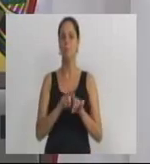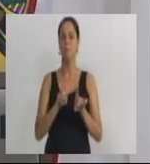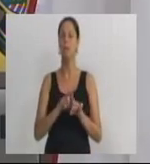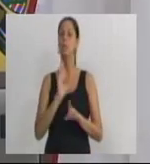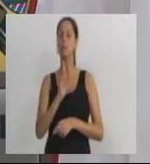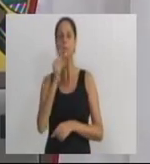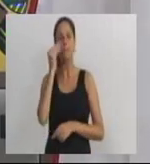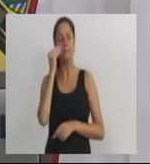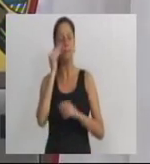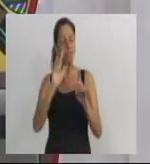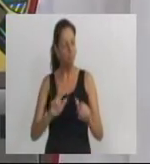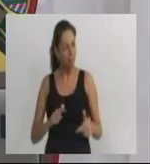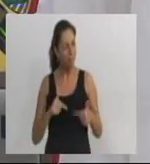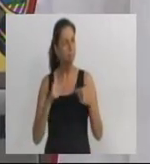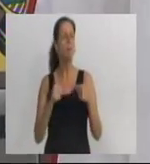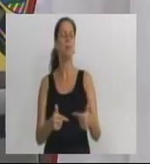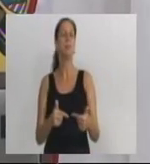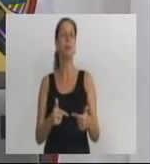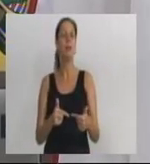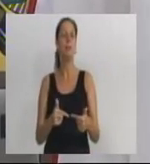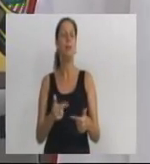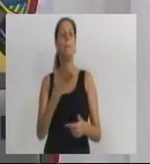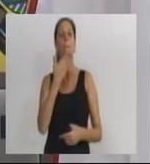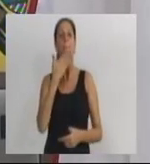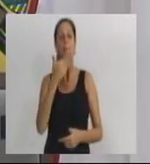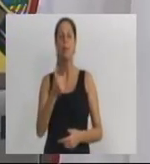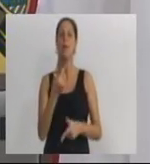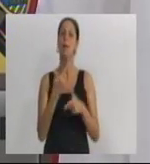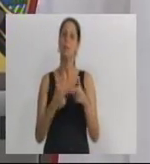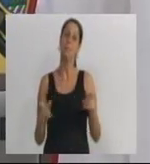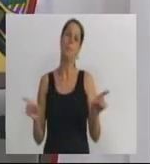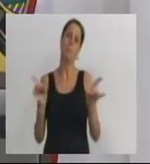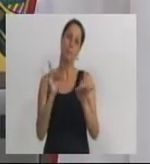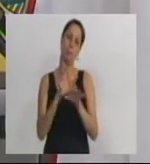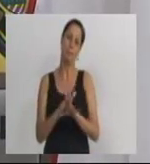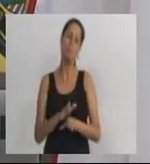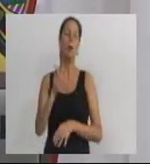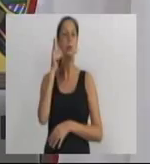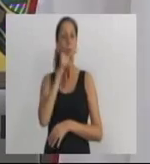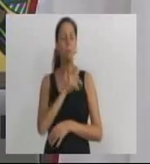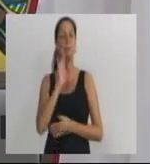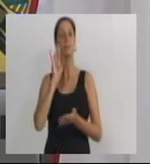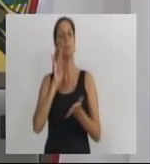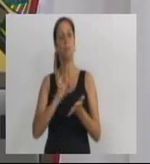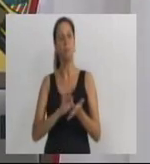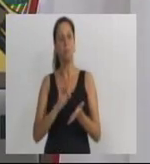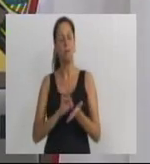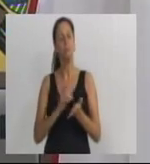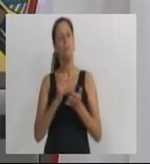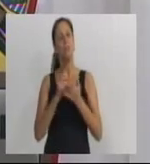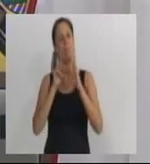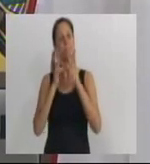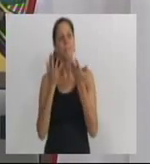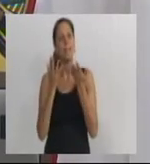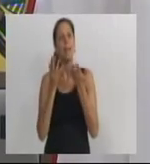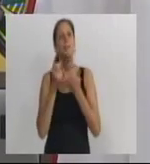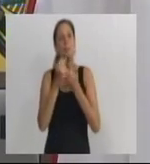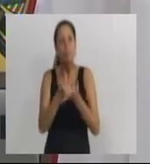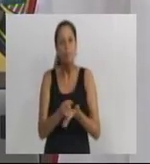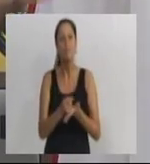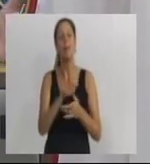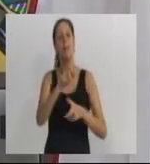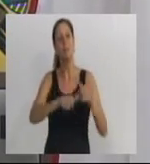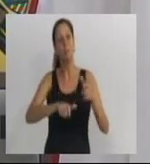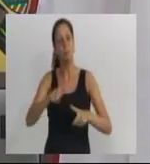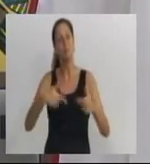avanços necessários para que a gente possa resolver esse problema e poder atender a nossa população, as suas demandas, e para que os pais de família possam ter seus filhos nos